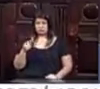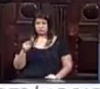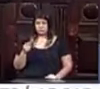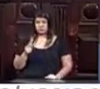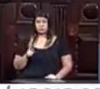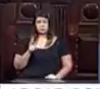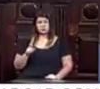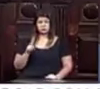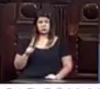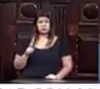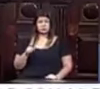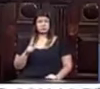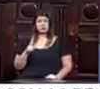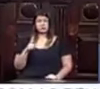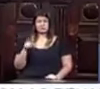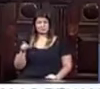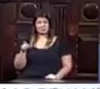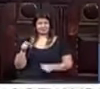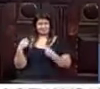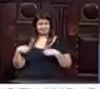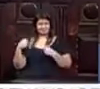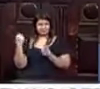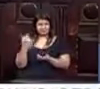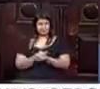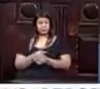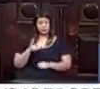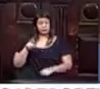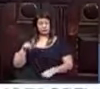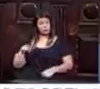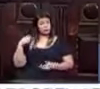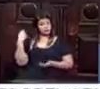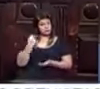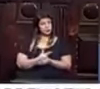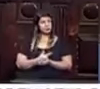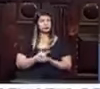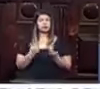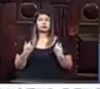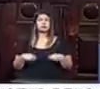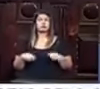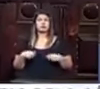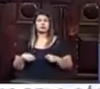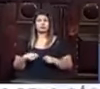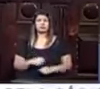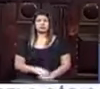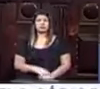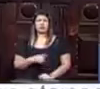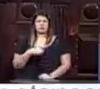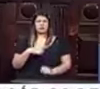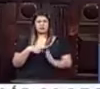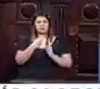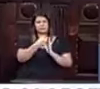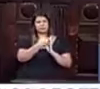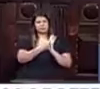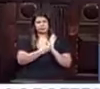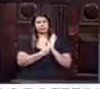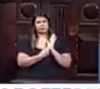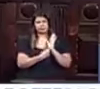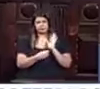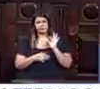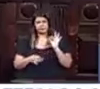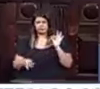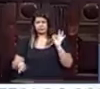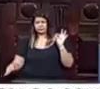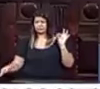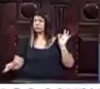dessas empresas são empresas que devem o Estado, estão na dívida ativa. Trago aqui uma lista imensa, como por exemplo a